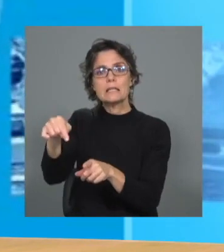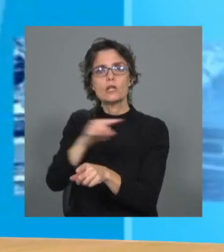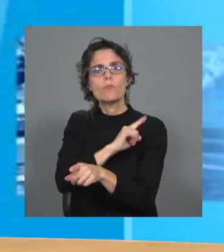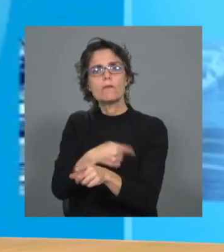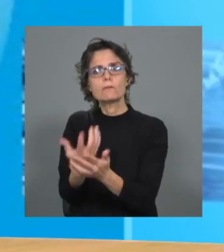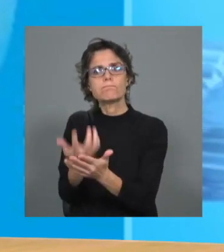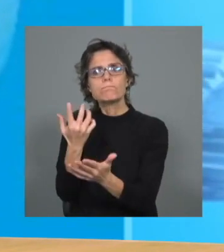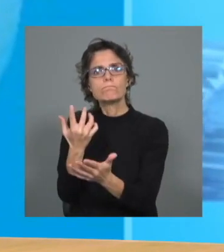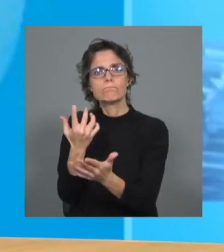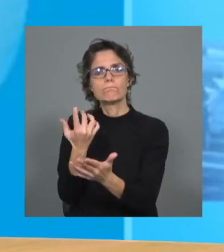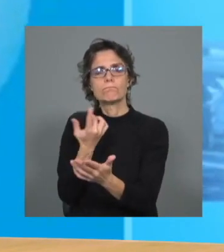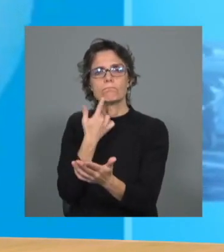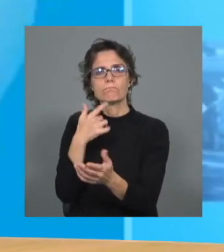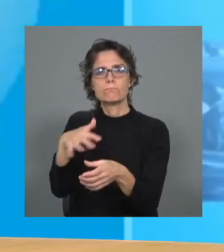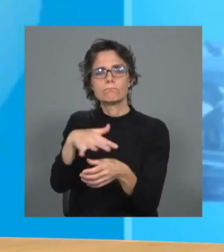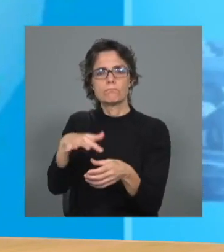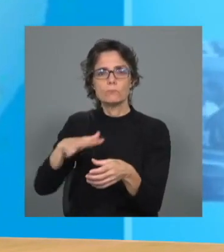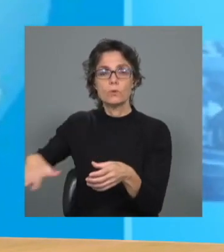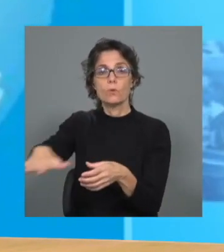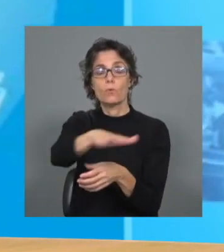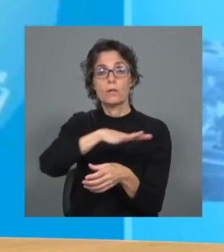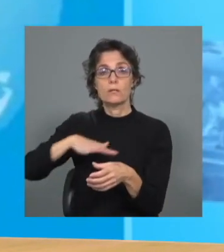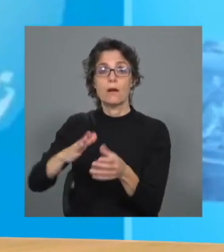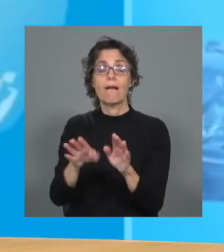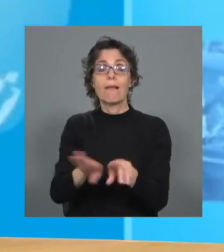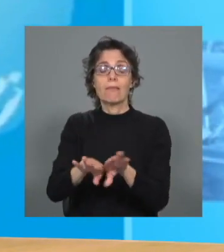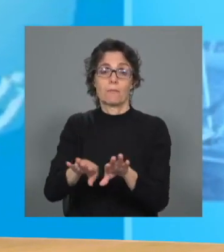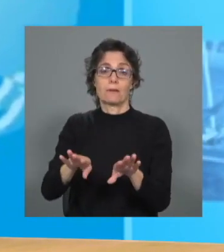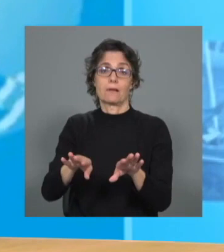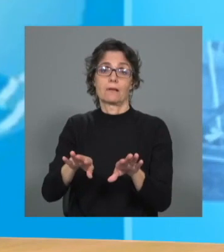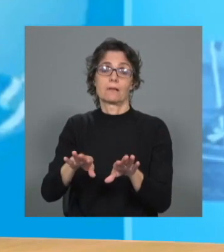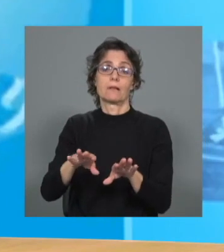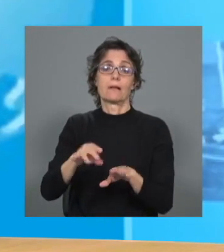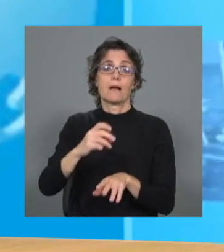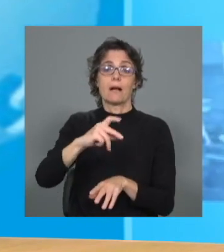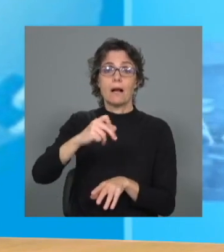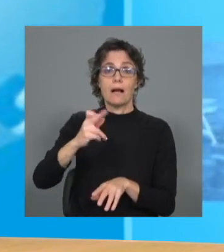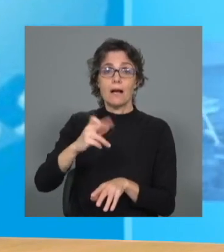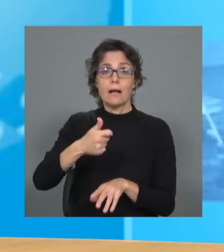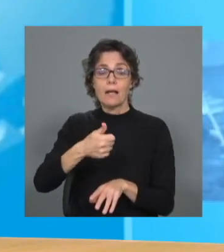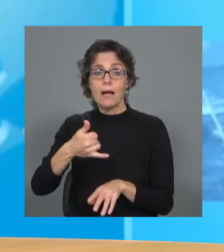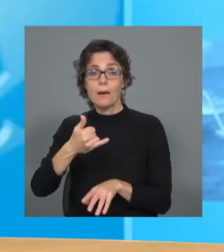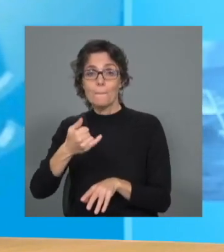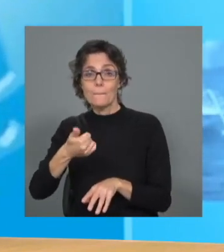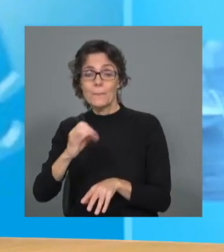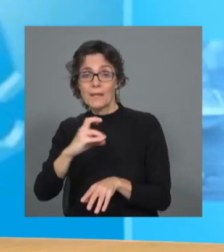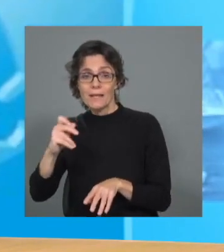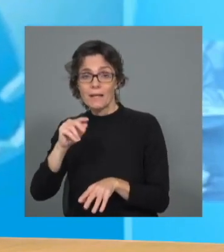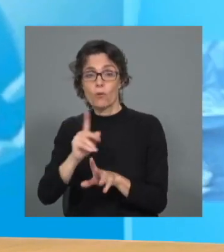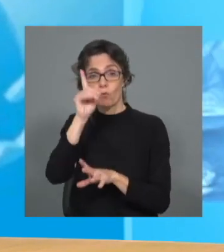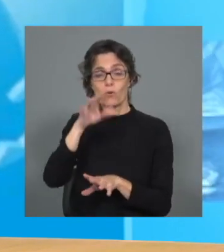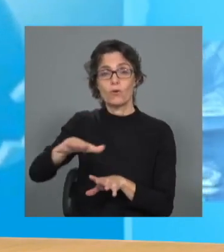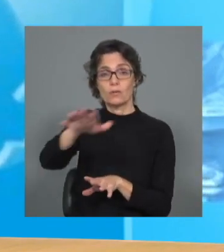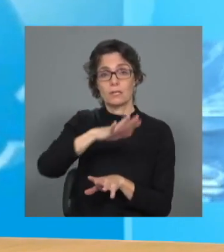naquele contexto, aquilo que se chama o Vicariato da Arábia do Norte, Qatar, Kuwait, o Bahrein e a Arábia